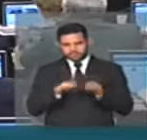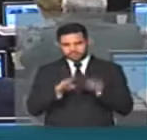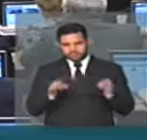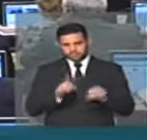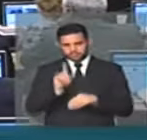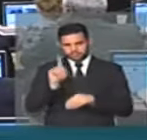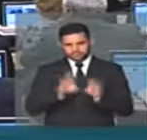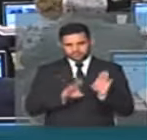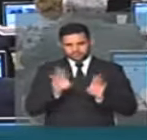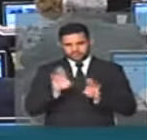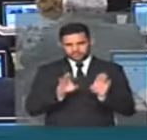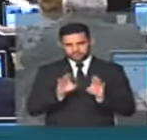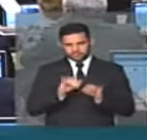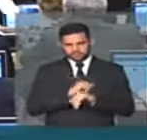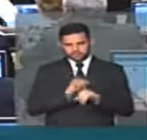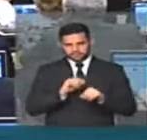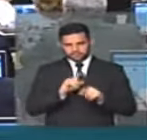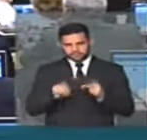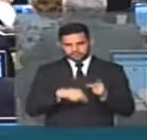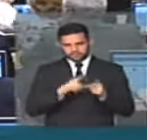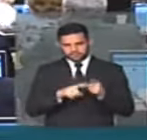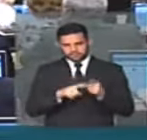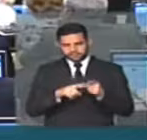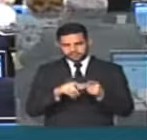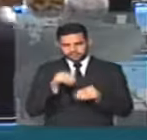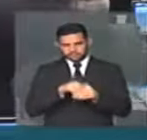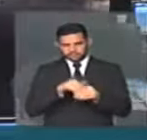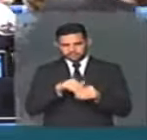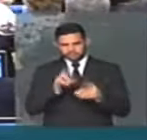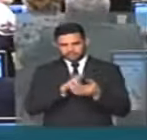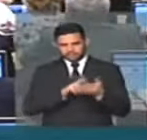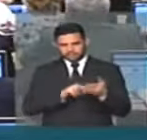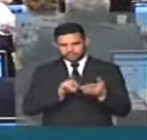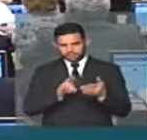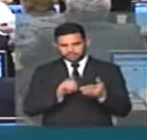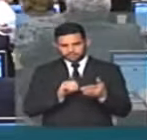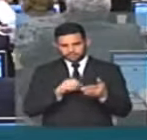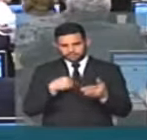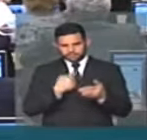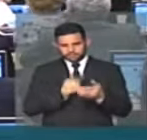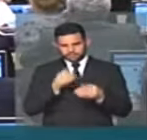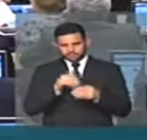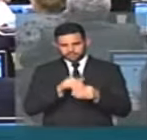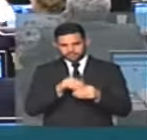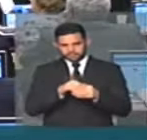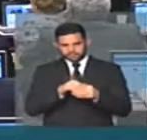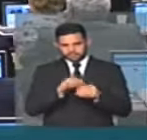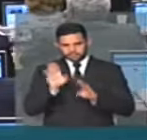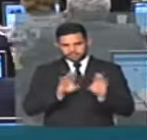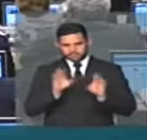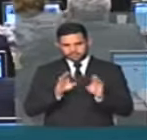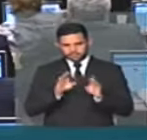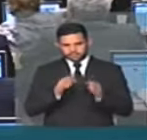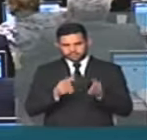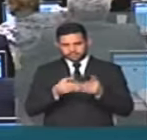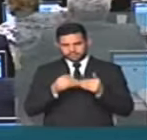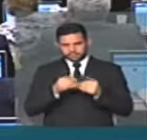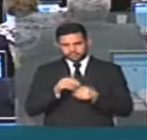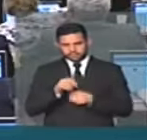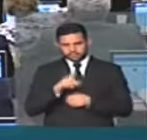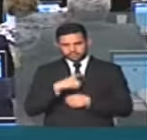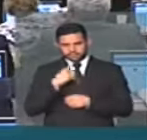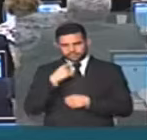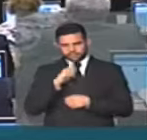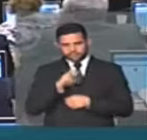mesa um destaque. Informar que depois que nós votarmos o mérito do relatório, nós iremos votar na sequência o destaque de autoria do deputado